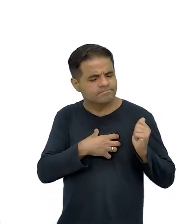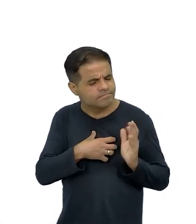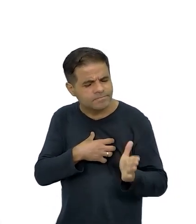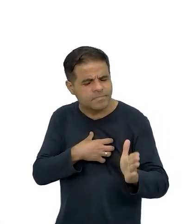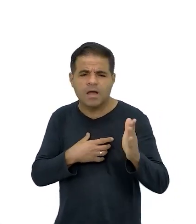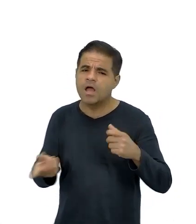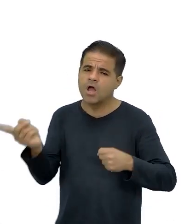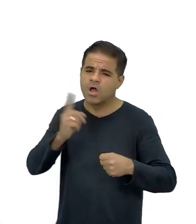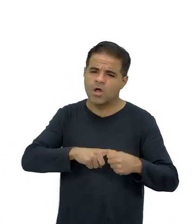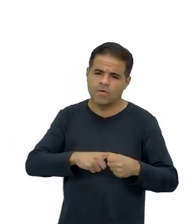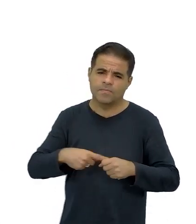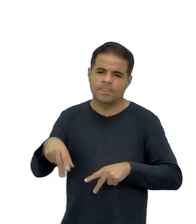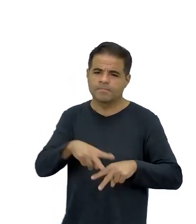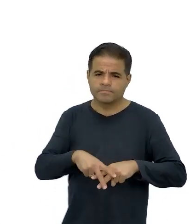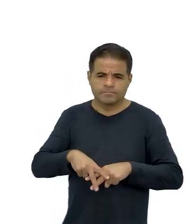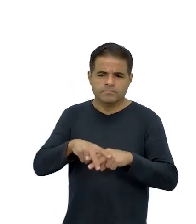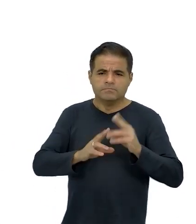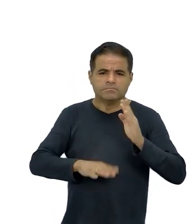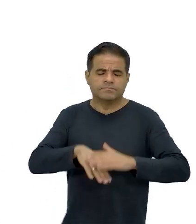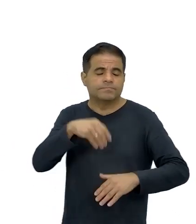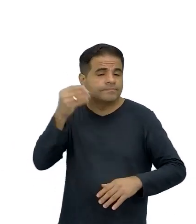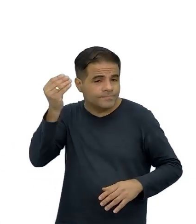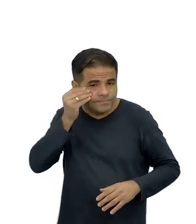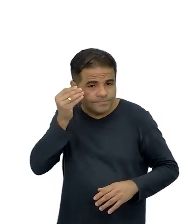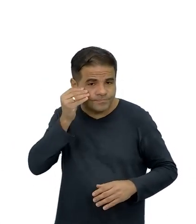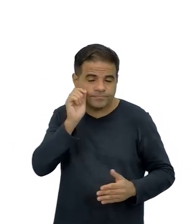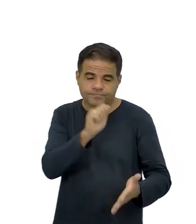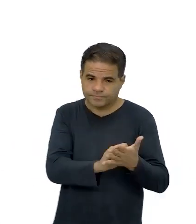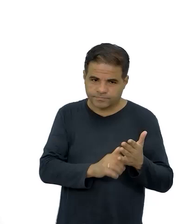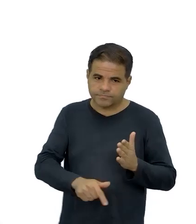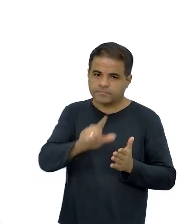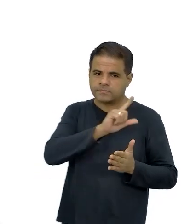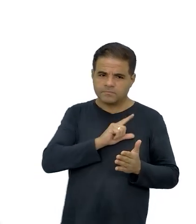de retomar o que experimentaram nas atividades